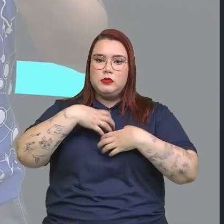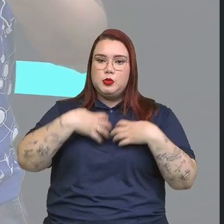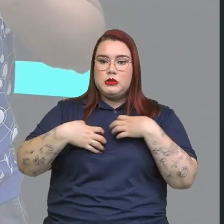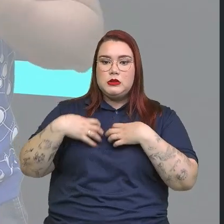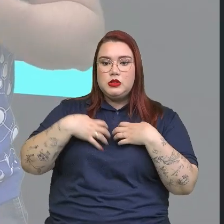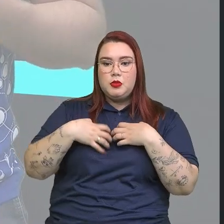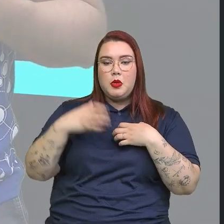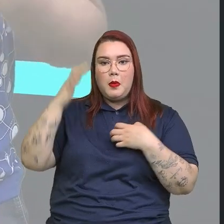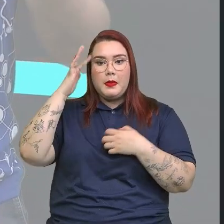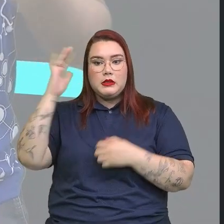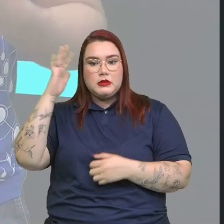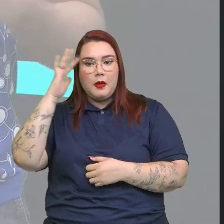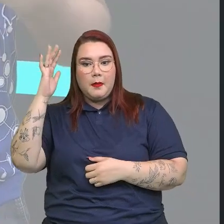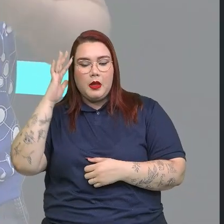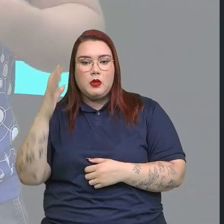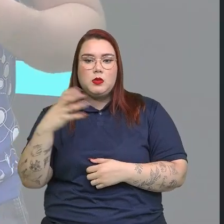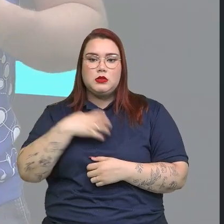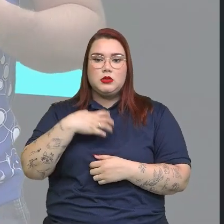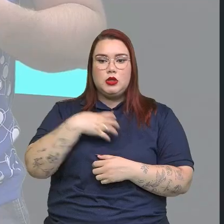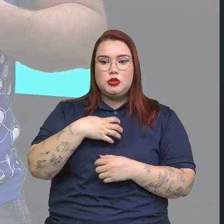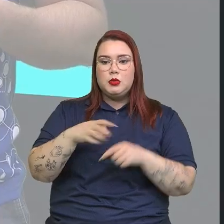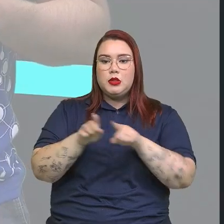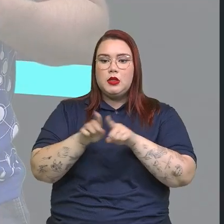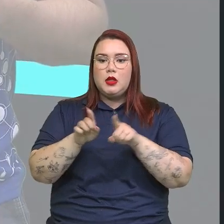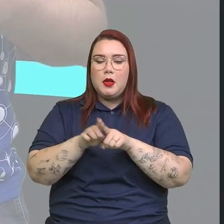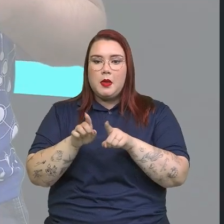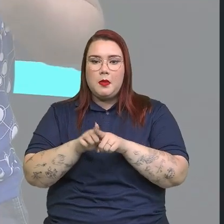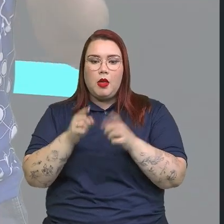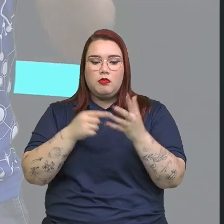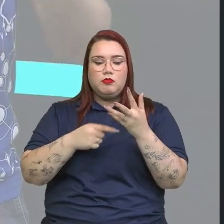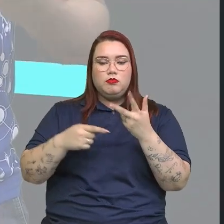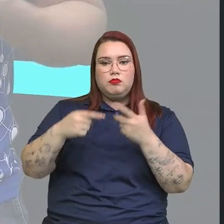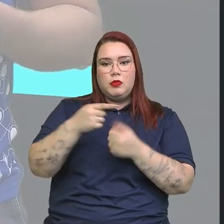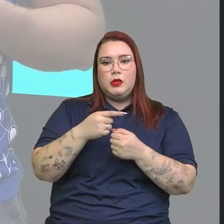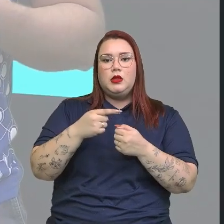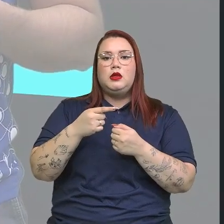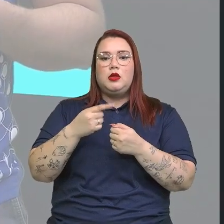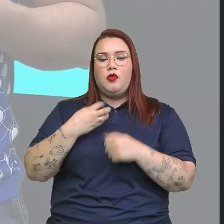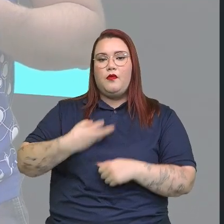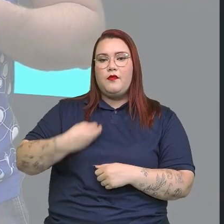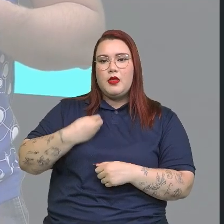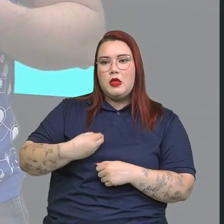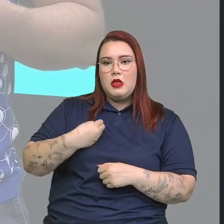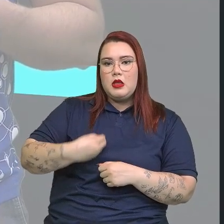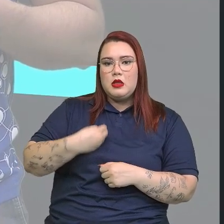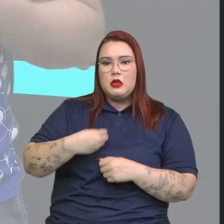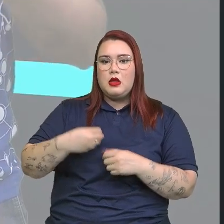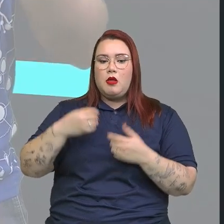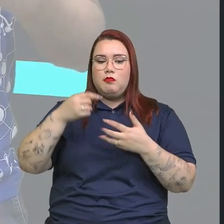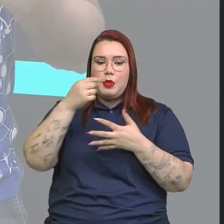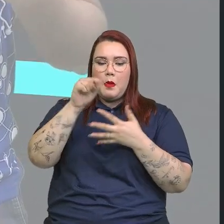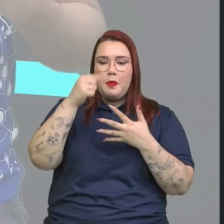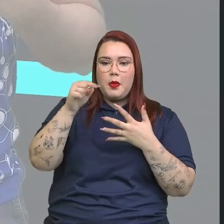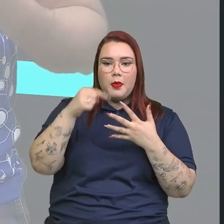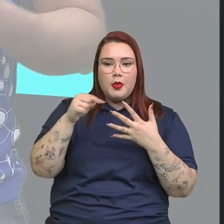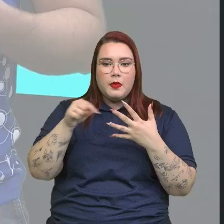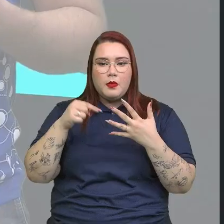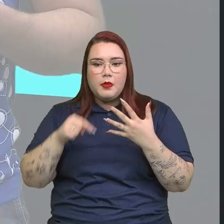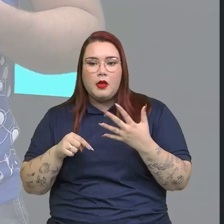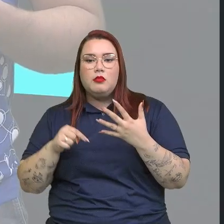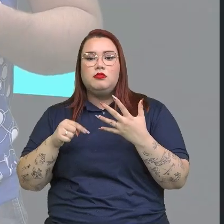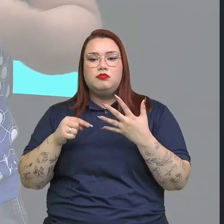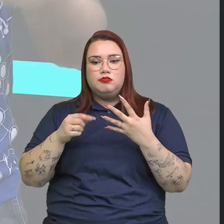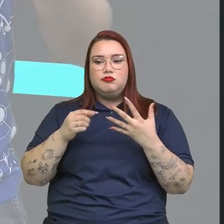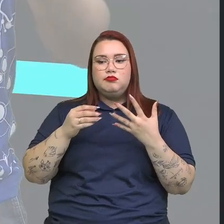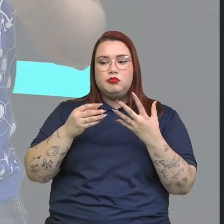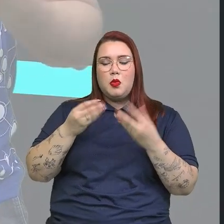seus pensamentos e às suas questões também, que são questões existenciais, questões que trazem angústias para